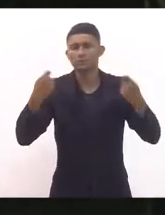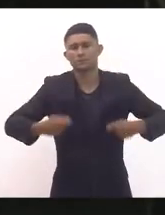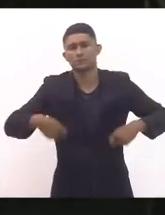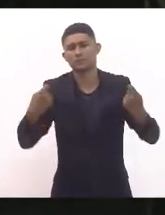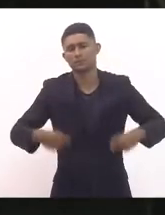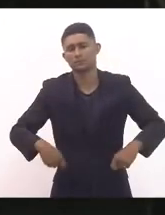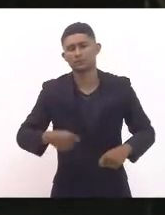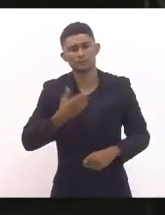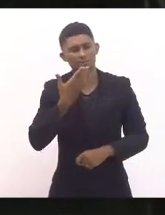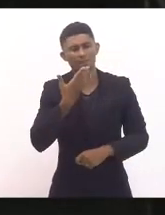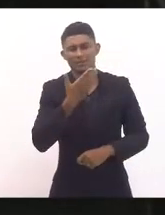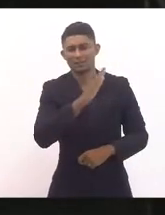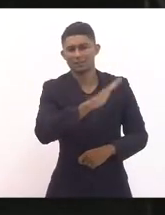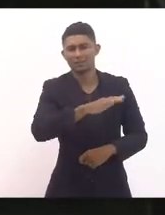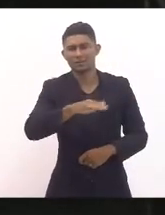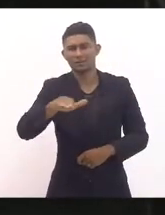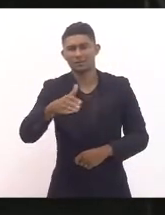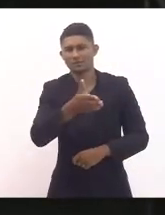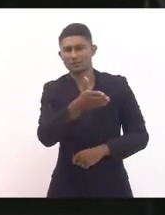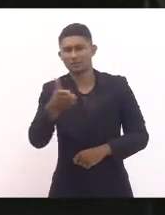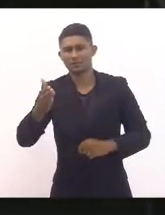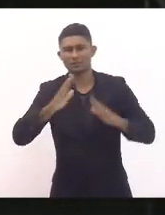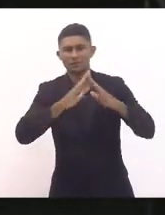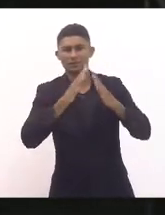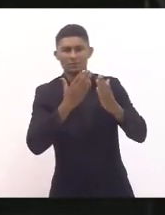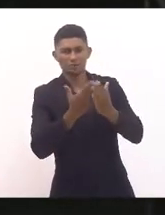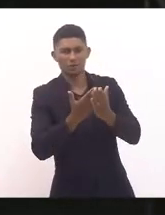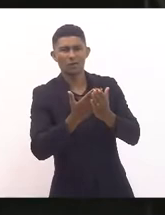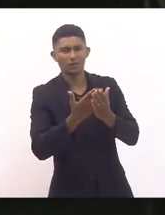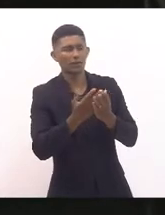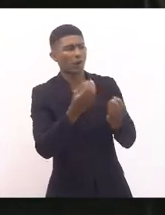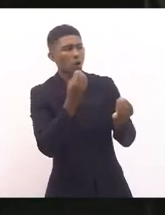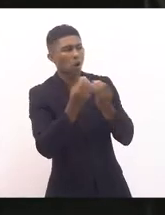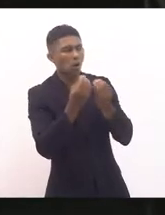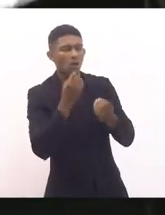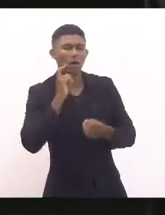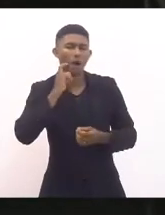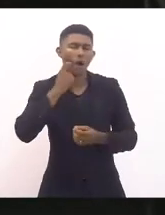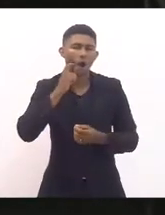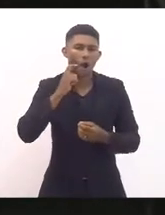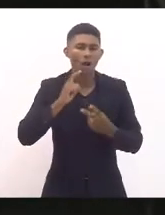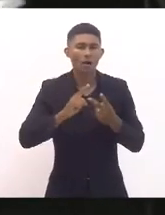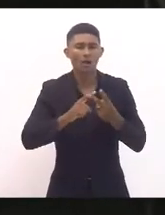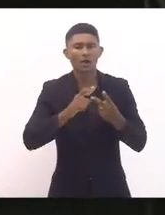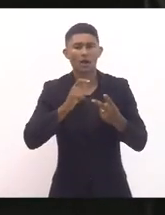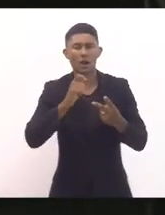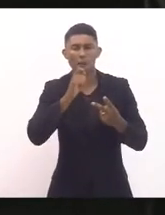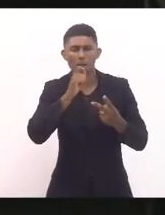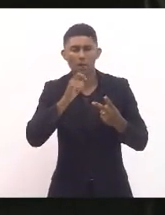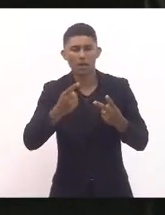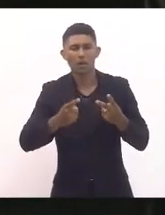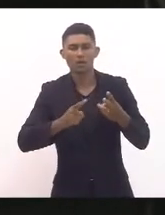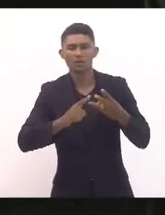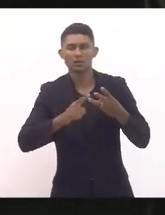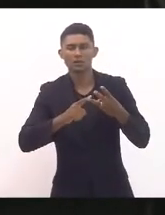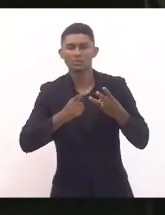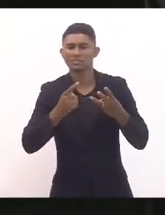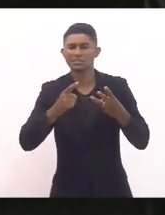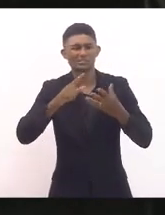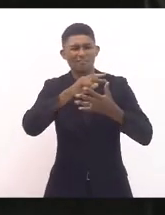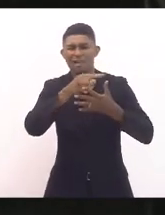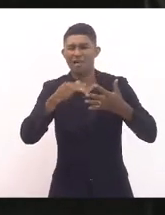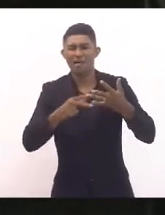nossas crianças nas escolas fiquem comendo um monte de bala, de pirulito, de chiclete, tudo açucarado,